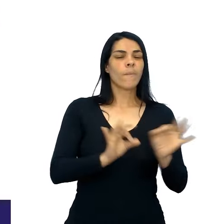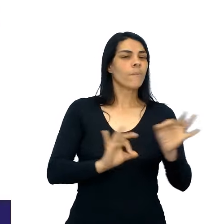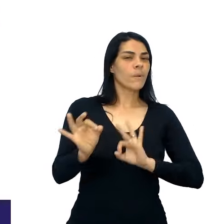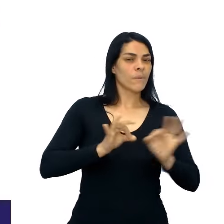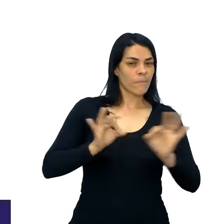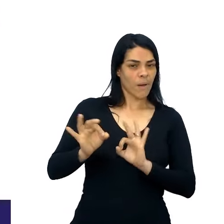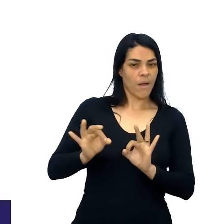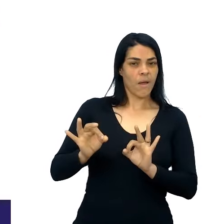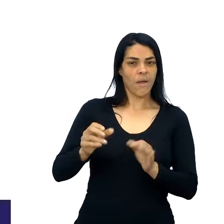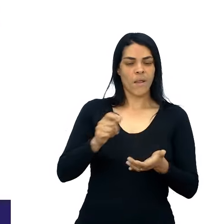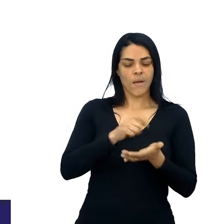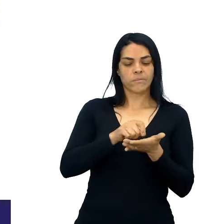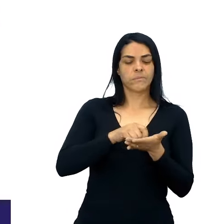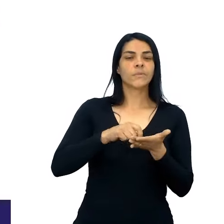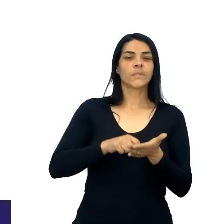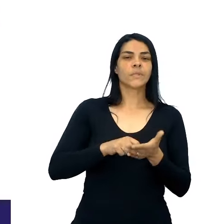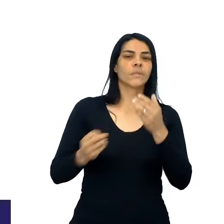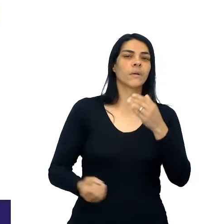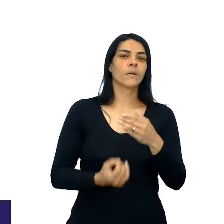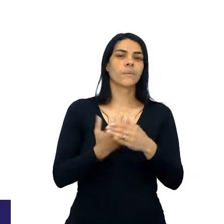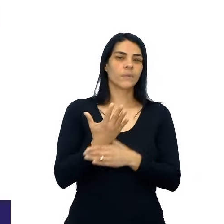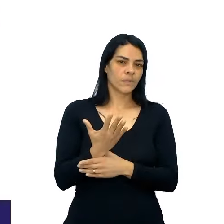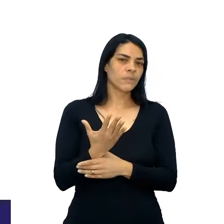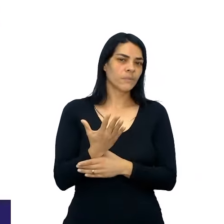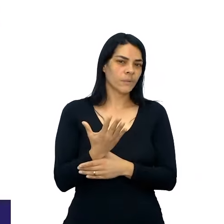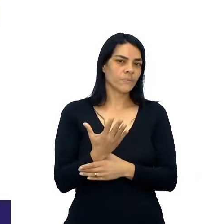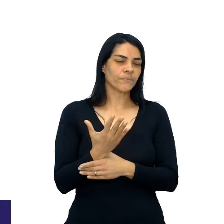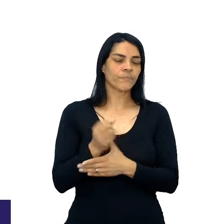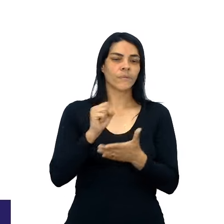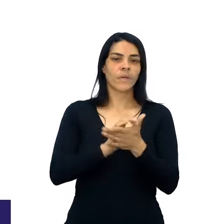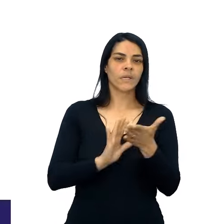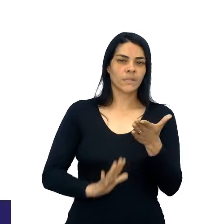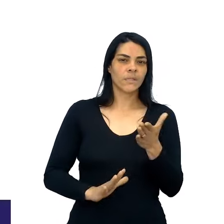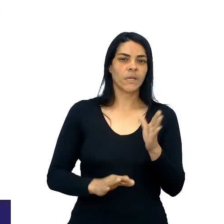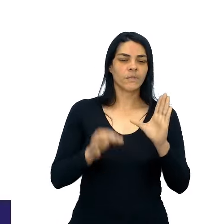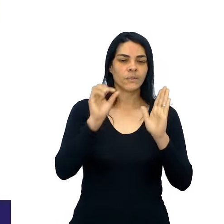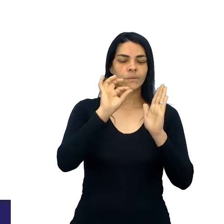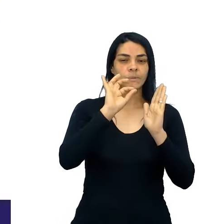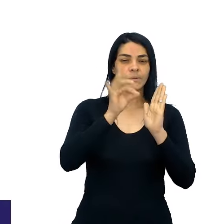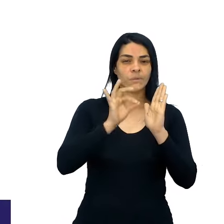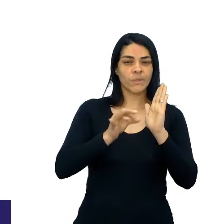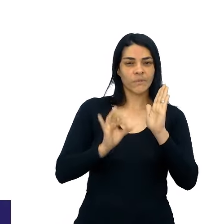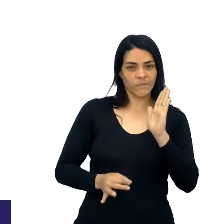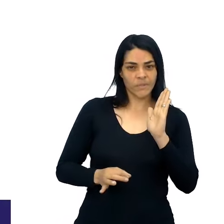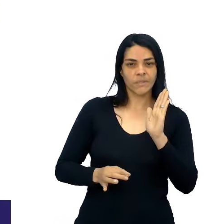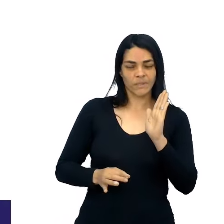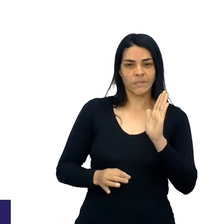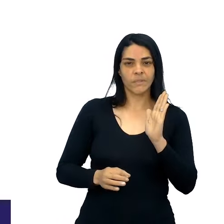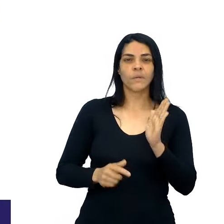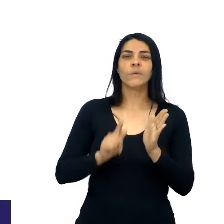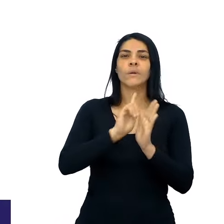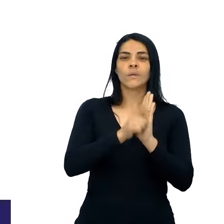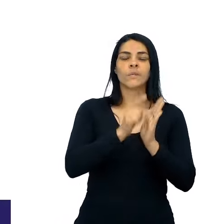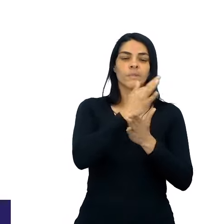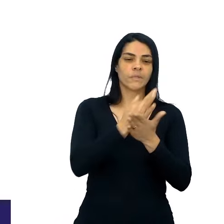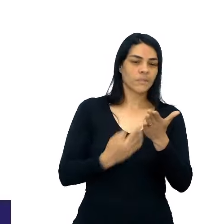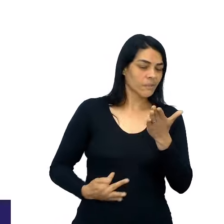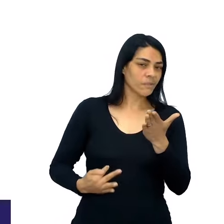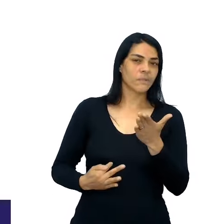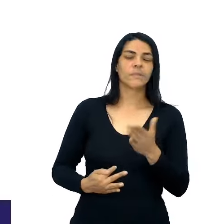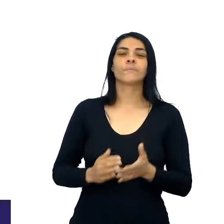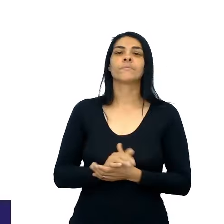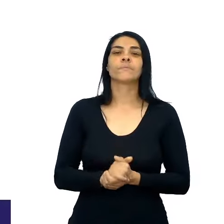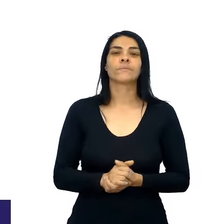a partir da produção, aliás, a partir de uma atividade de revisão textual que está na sequência 5 do volume 2,